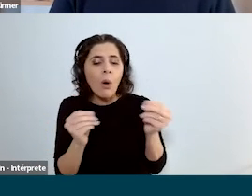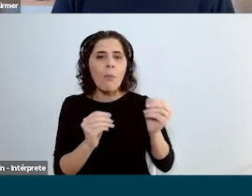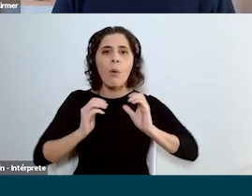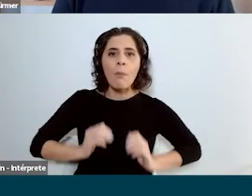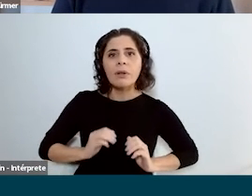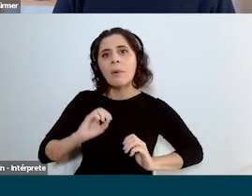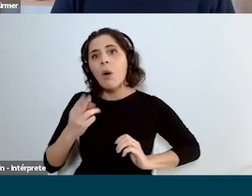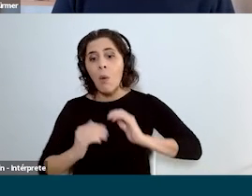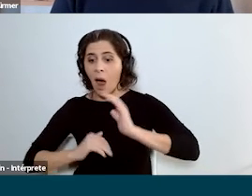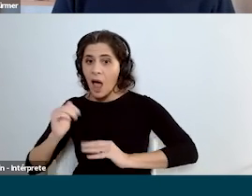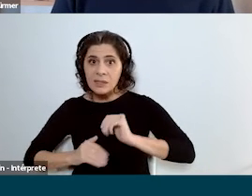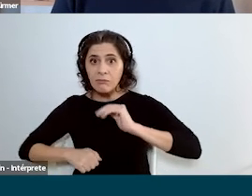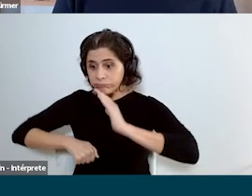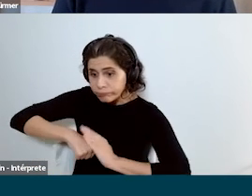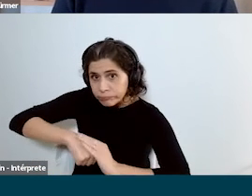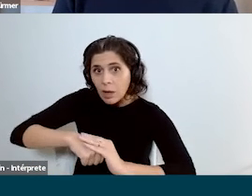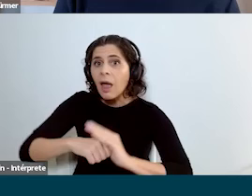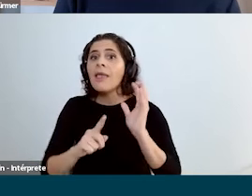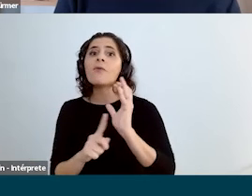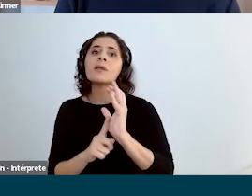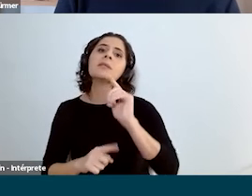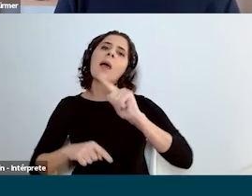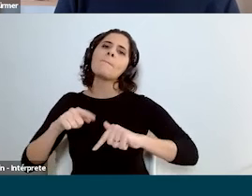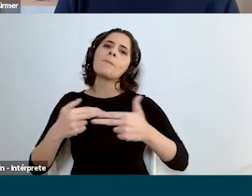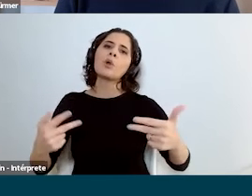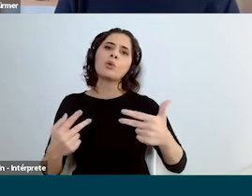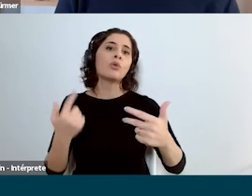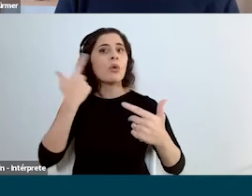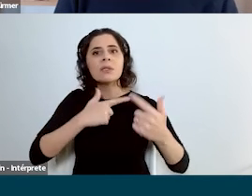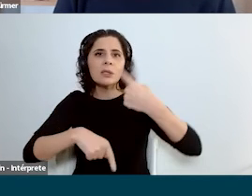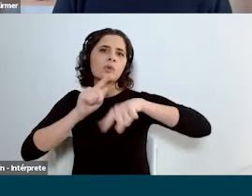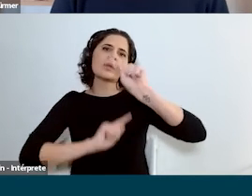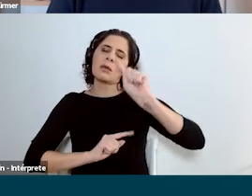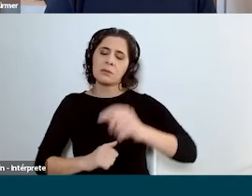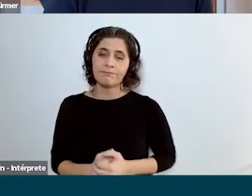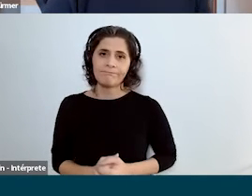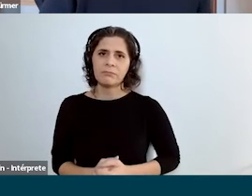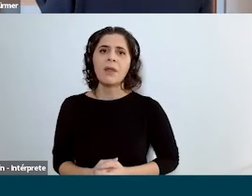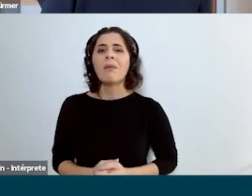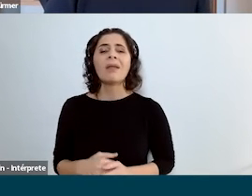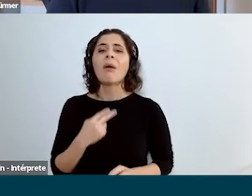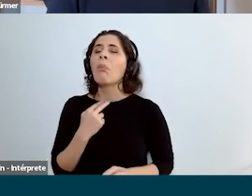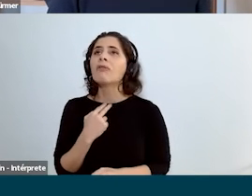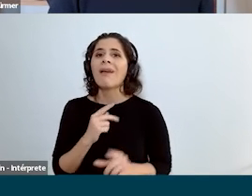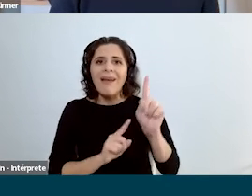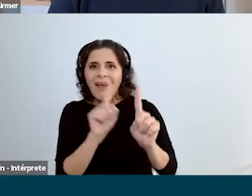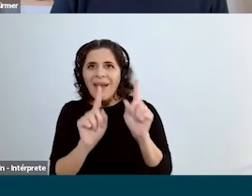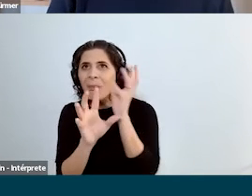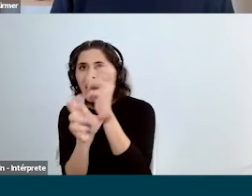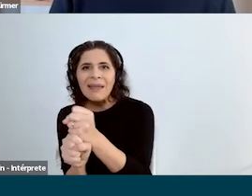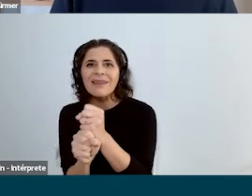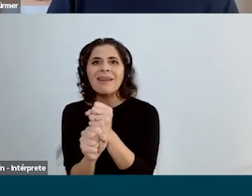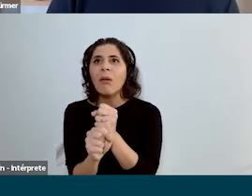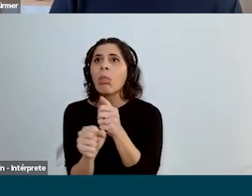e sobre como as ações que você pode fazer influenciam no sucesso do produto. E também não dá para se apegar, pessoal. Nem